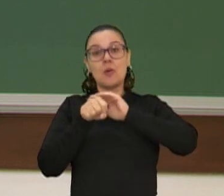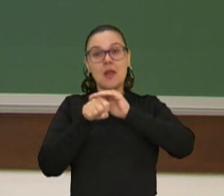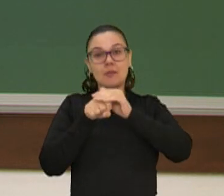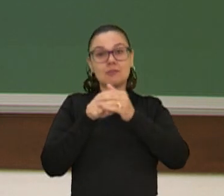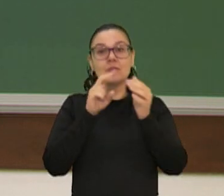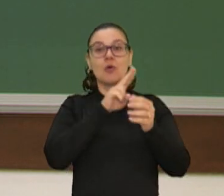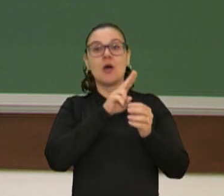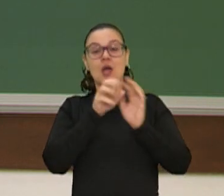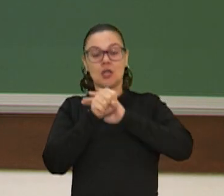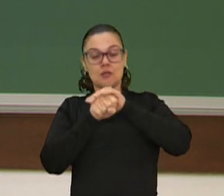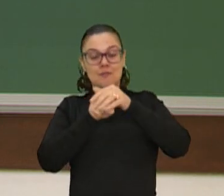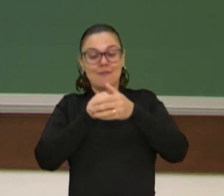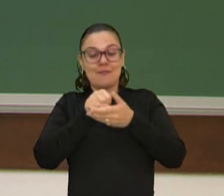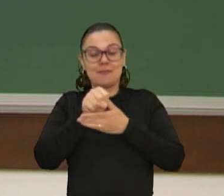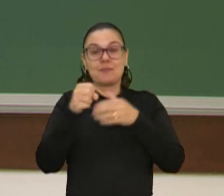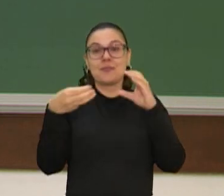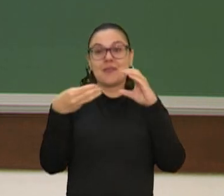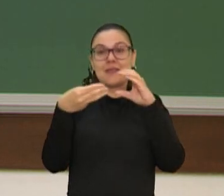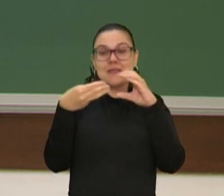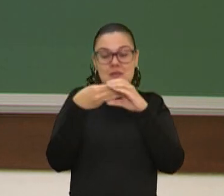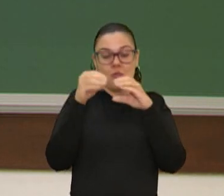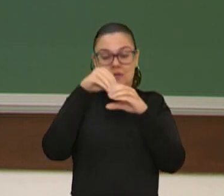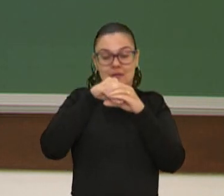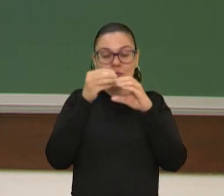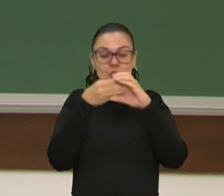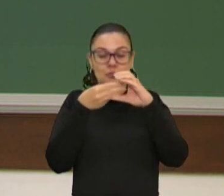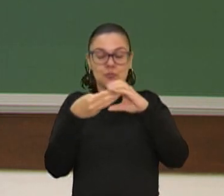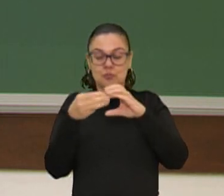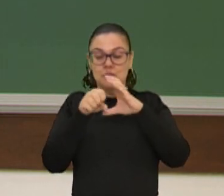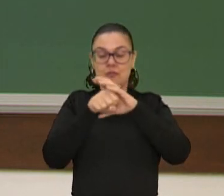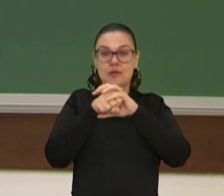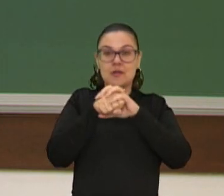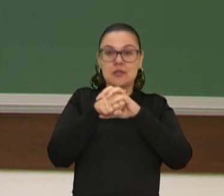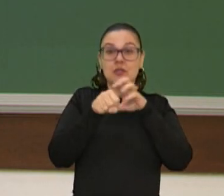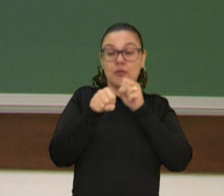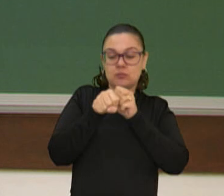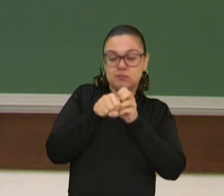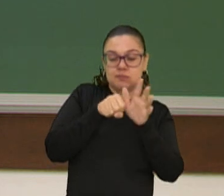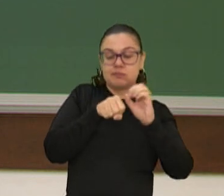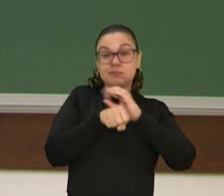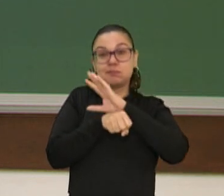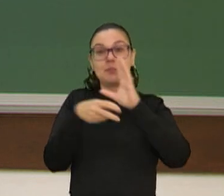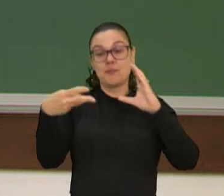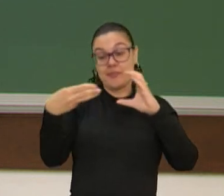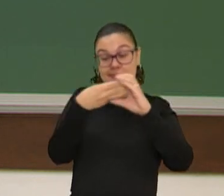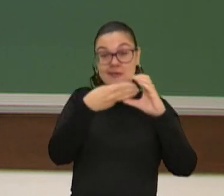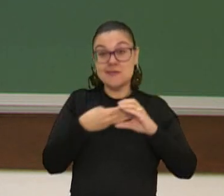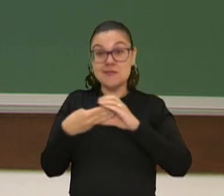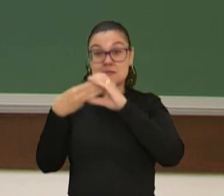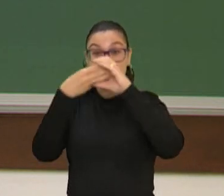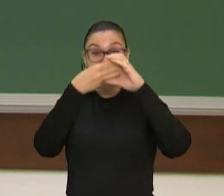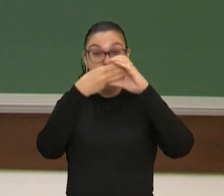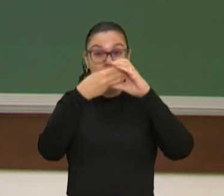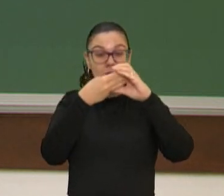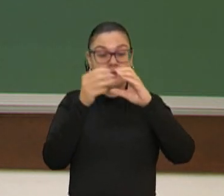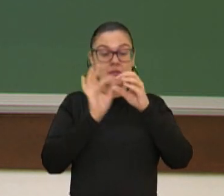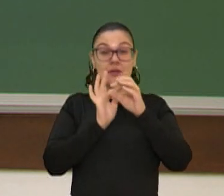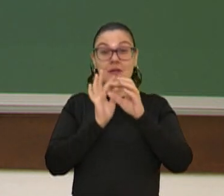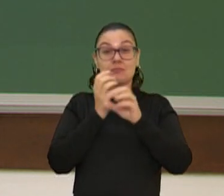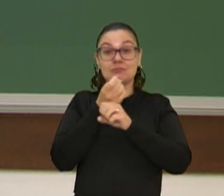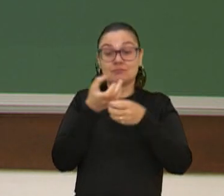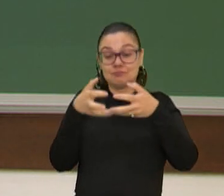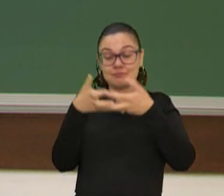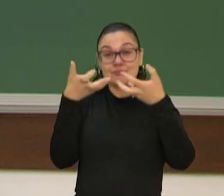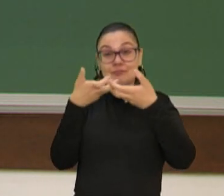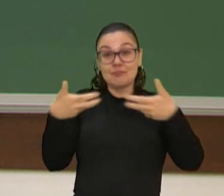embrionário. Então, as células que o meristema tem formam todos os outros tipos celulares da planta. Então, a gente pode considerar, inclusive, o